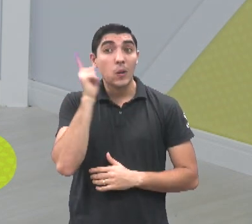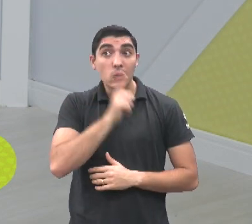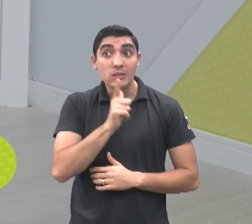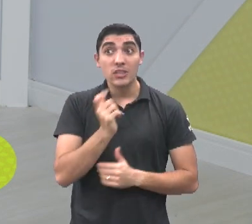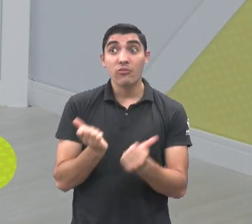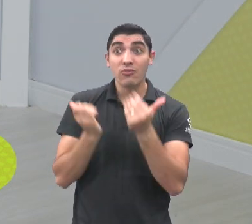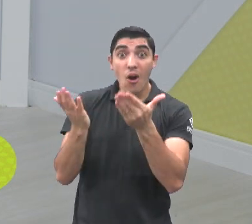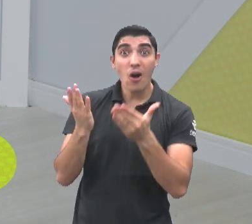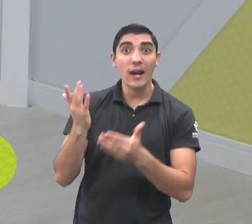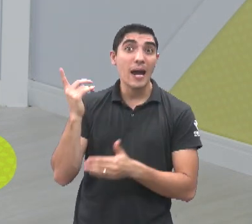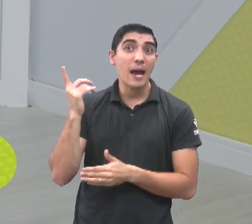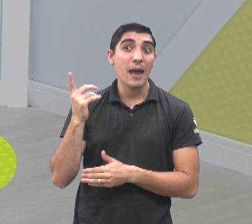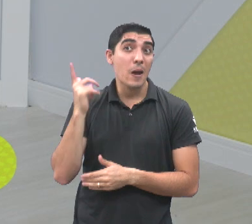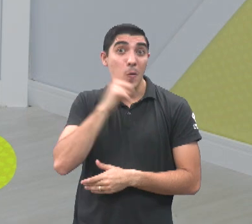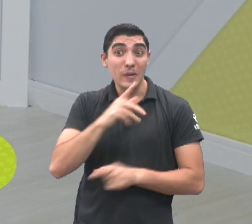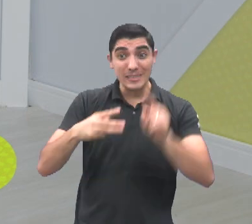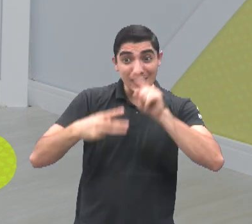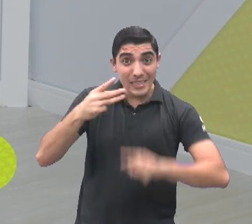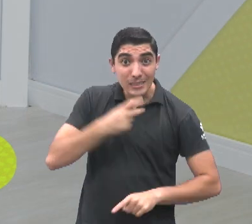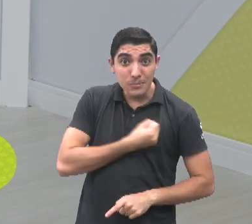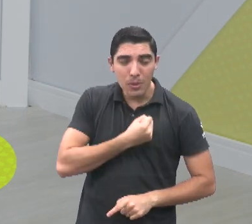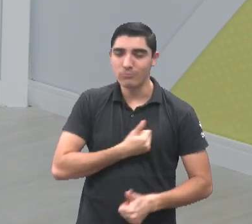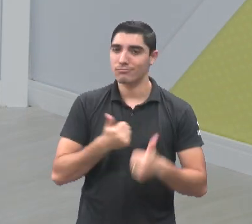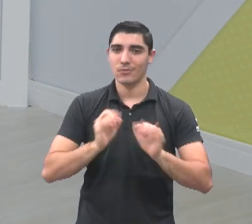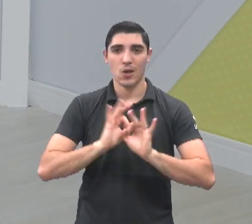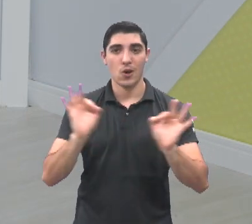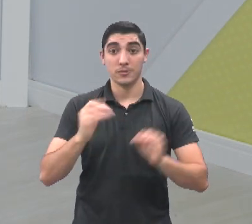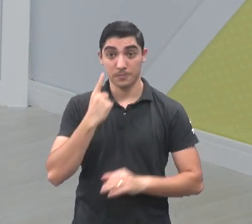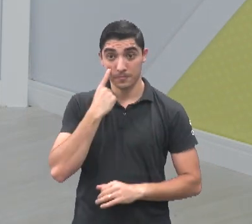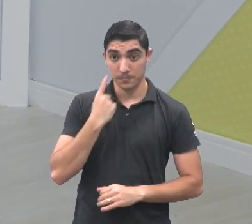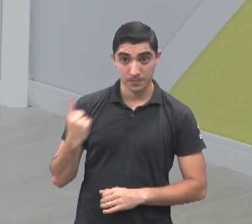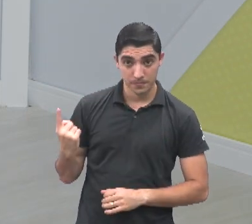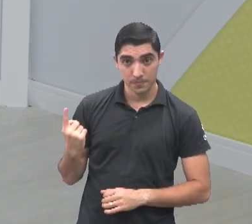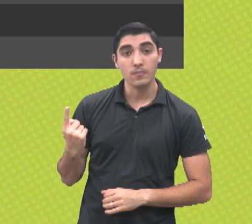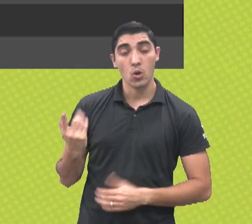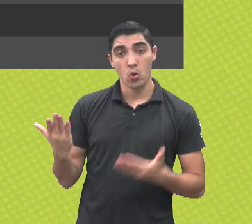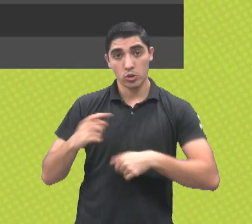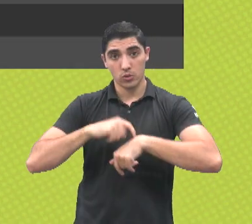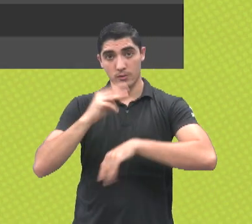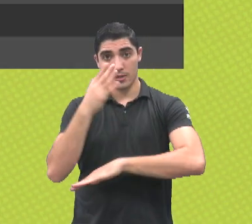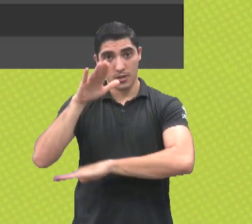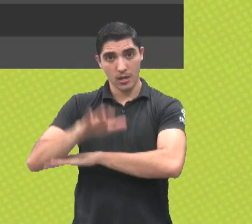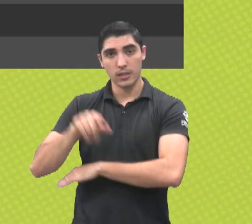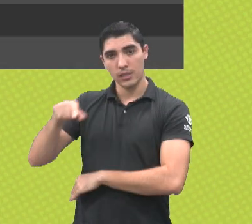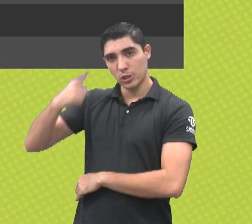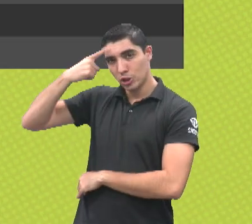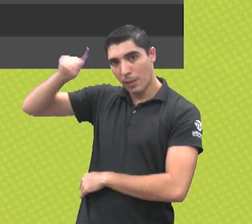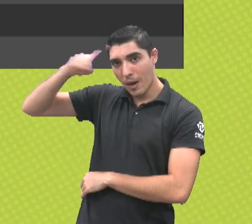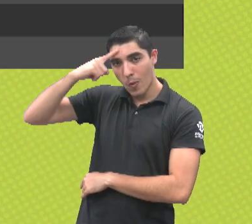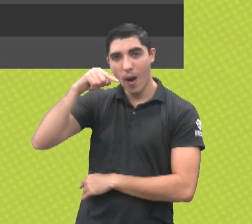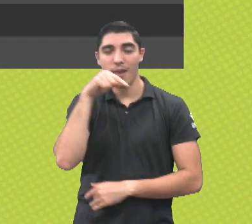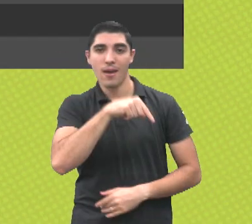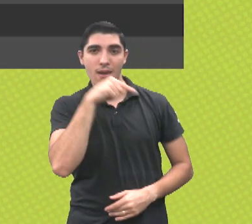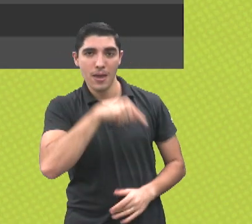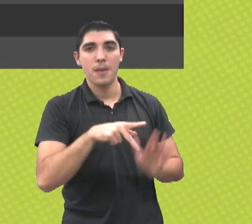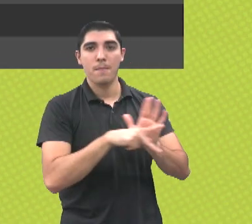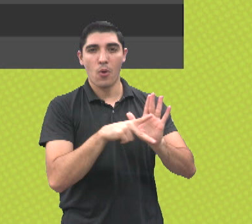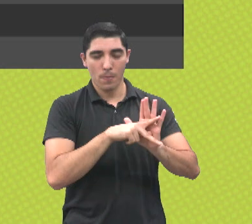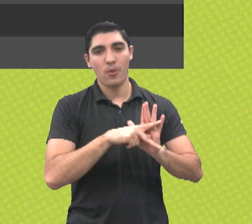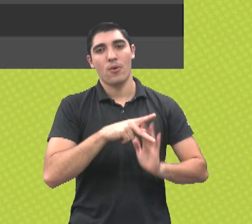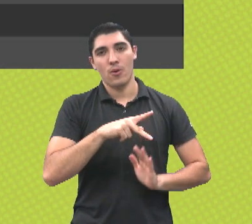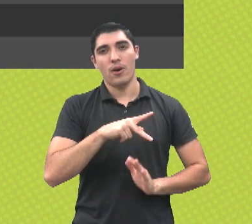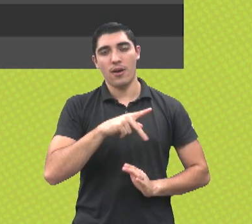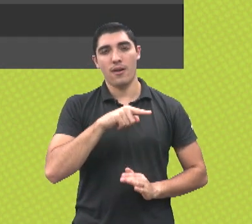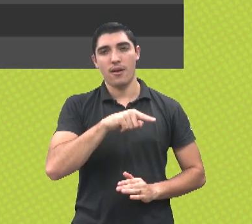ainda. Jogos da sexta rodada, Matheus, coloca pra gente. Hoje, 15 horas, Jabaquara e Paulista, Matonense e Taquaritinga, União Barbarense e